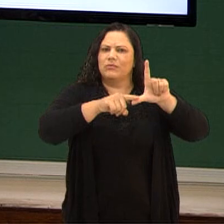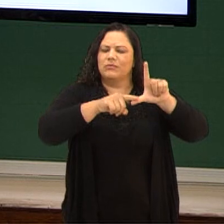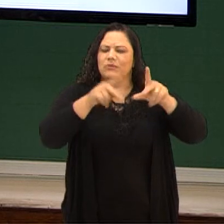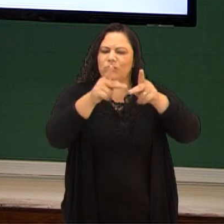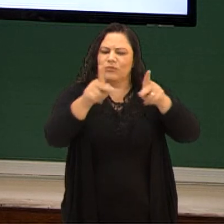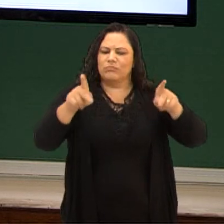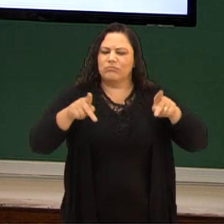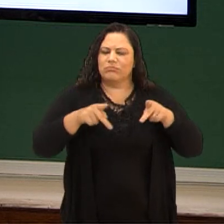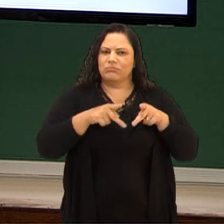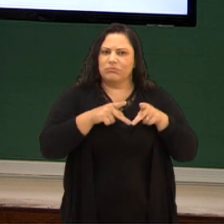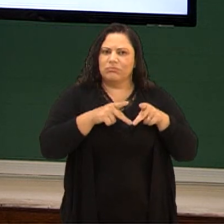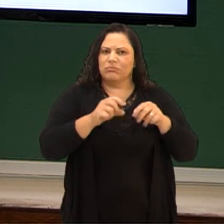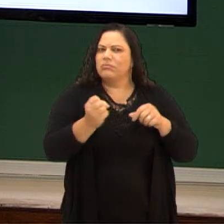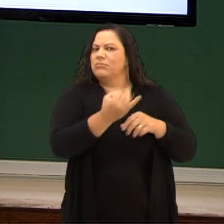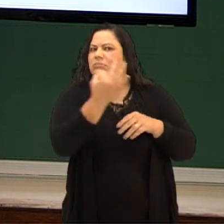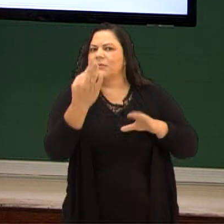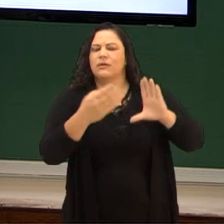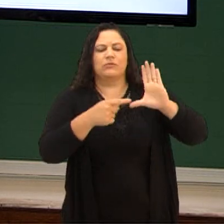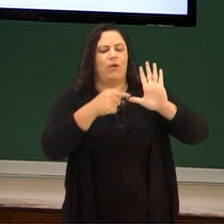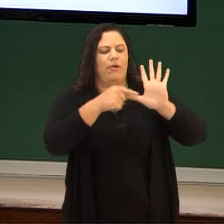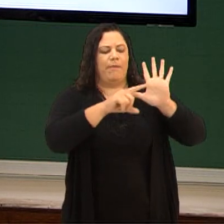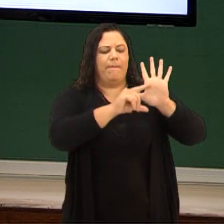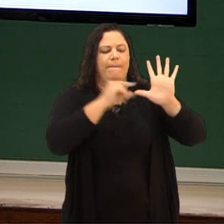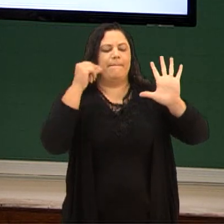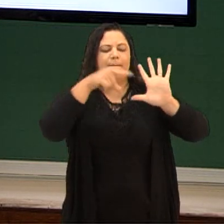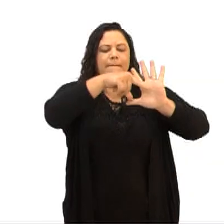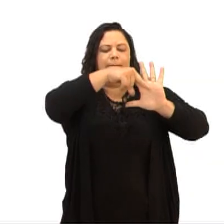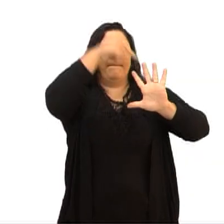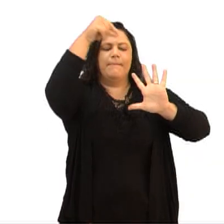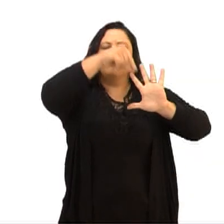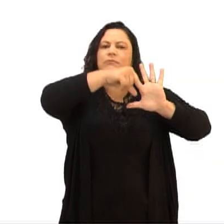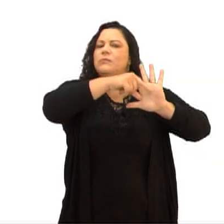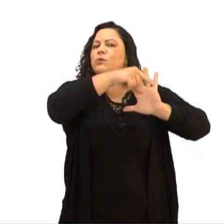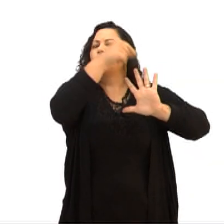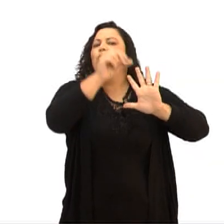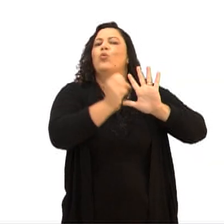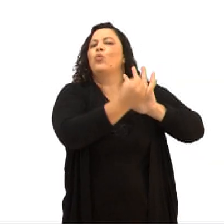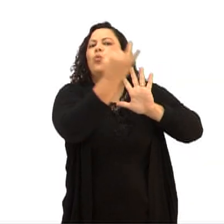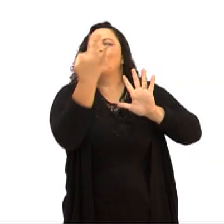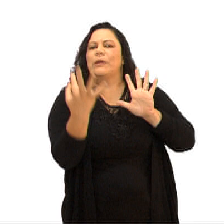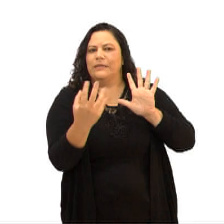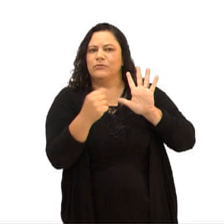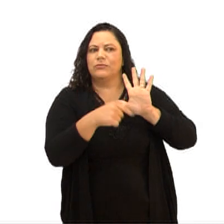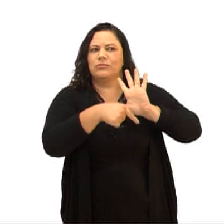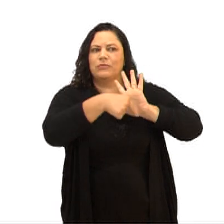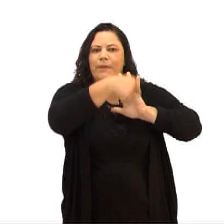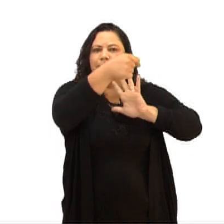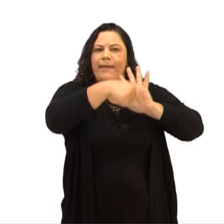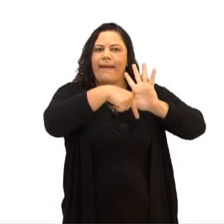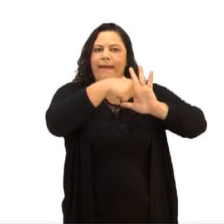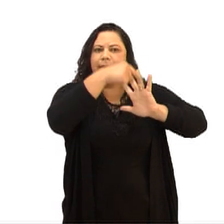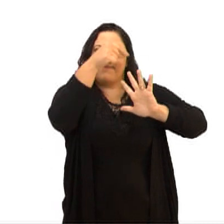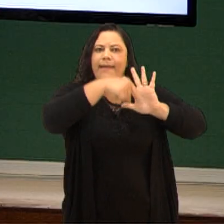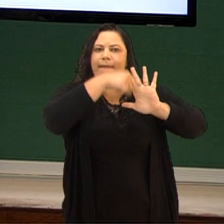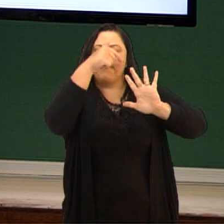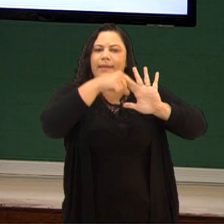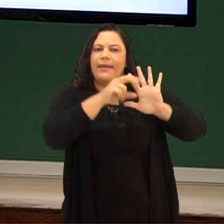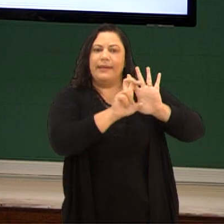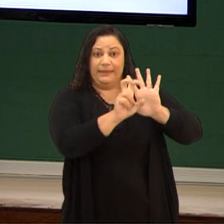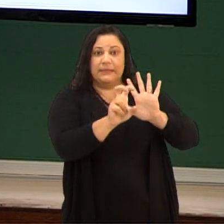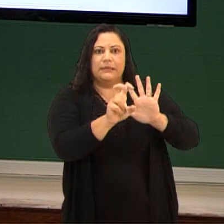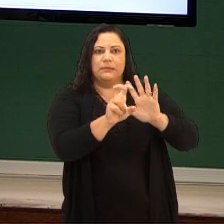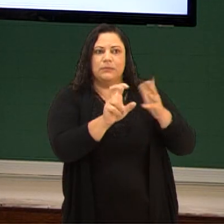aqui, a professora colocou 5 ângulos. Por que será 5 ângulos? Observem as nossas divisões